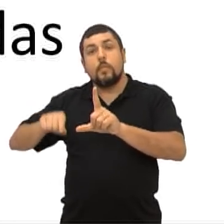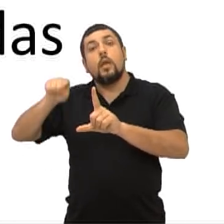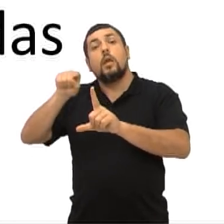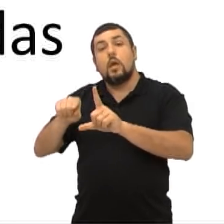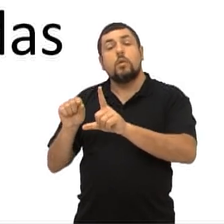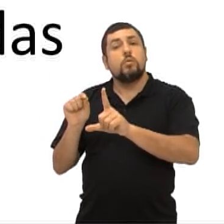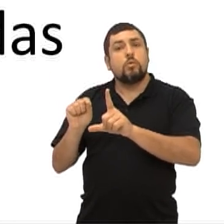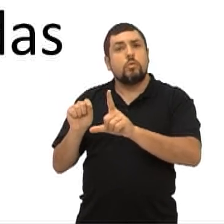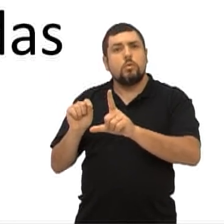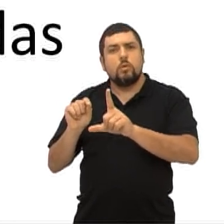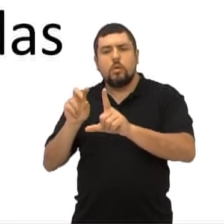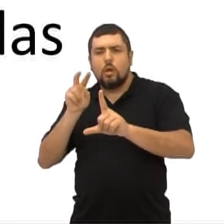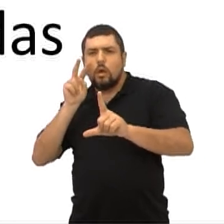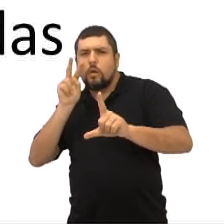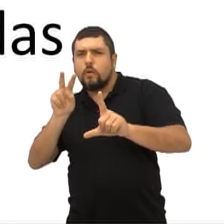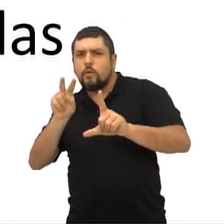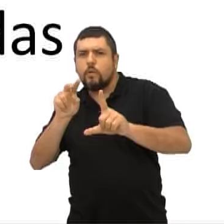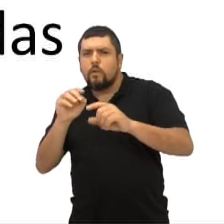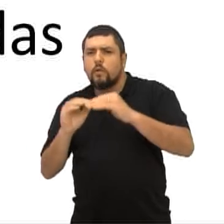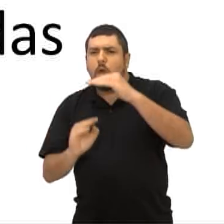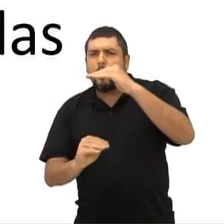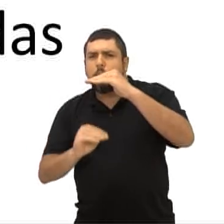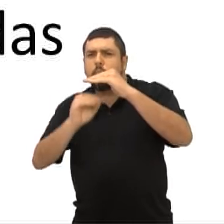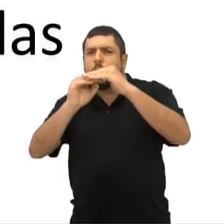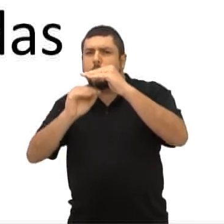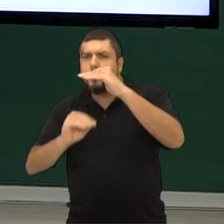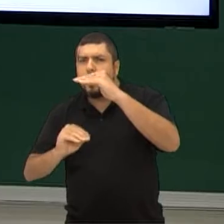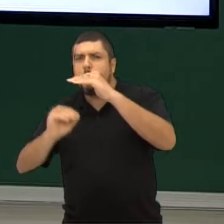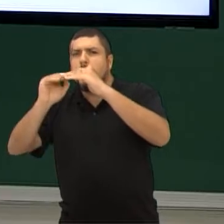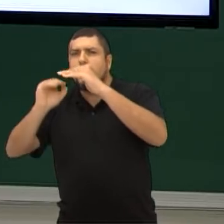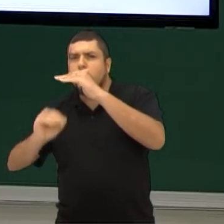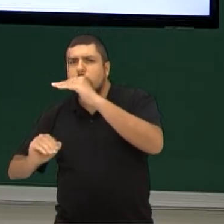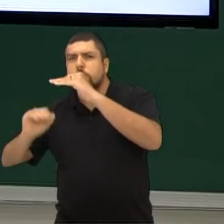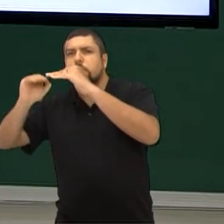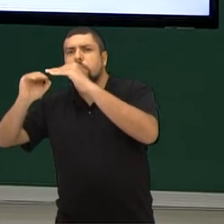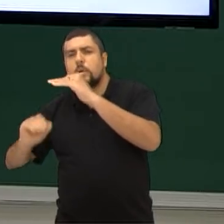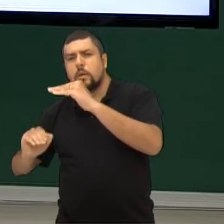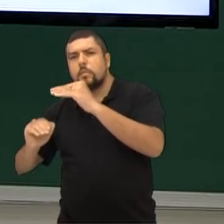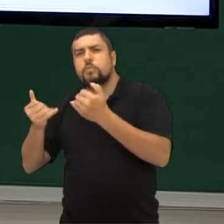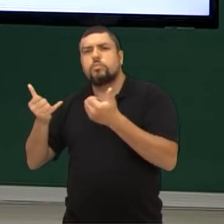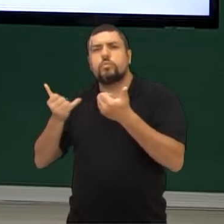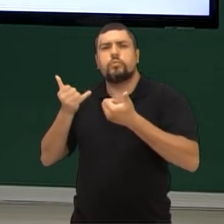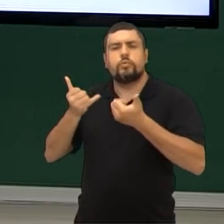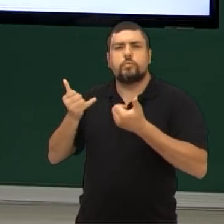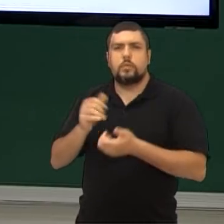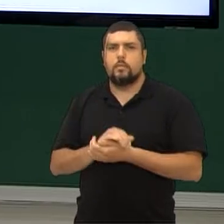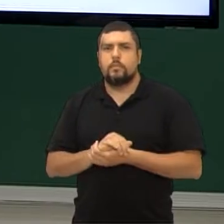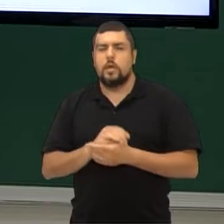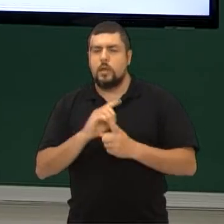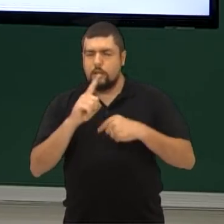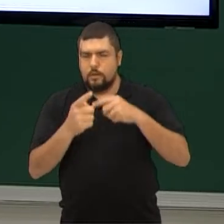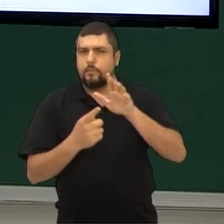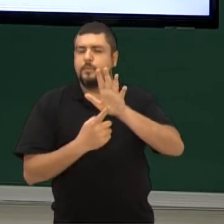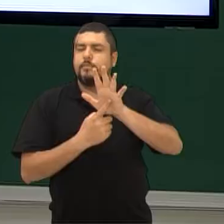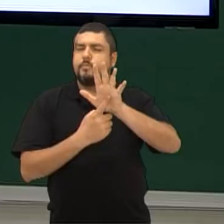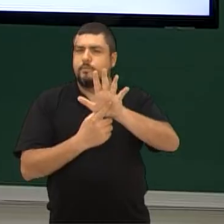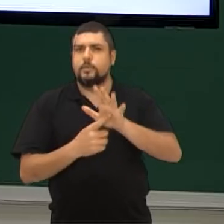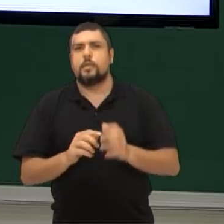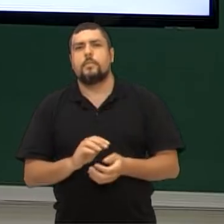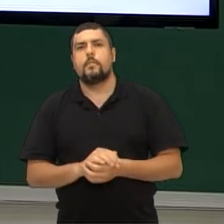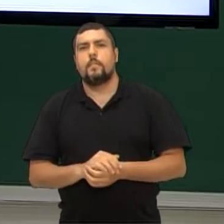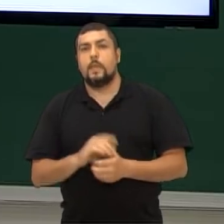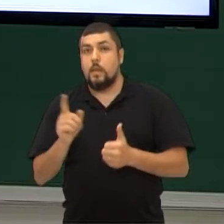apenas observando a altura das barras no gráfico. O que eu quero dizer com isso? Eu vou dar um exemplo daqui a pouquinho para vocês. Vamos construir